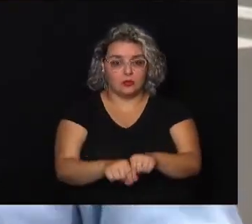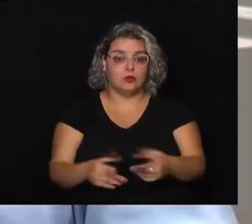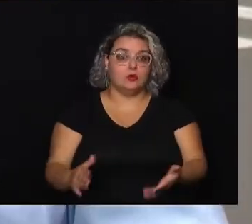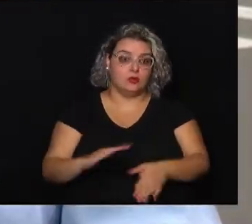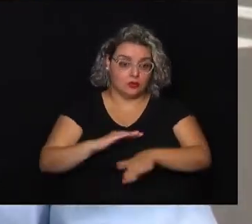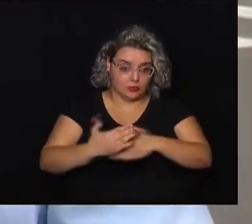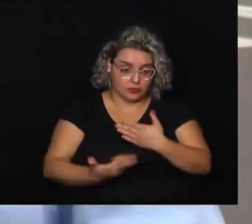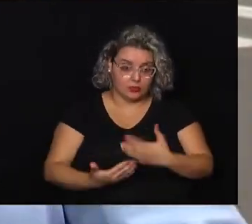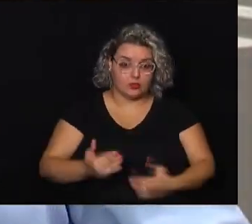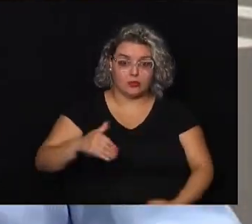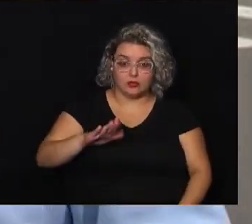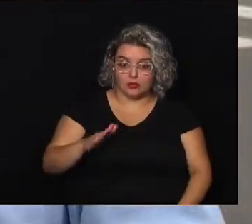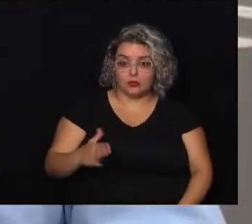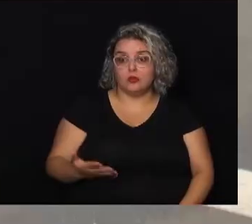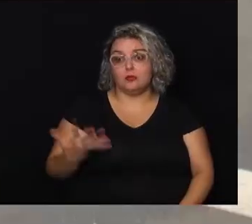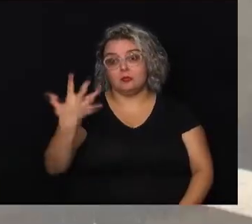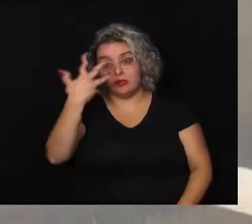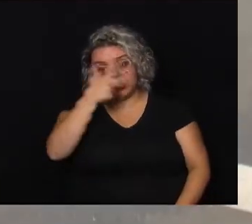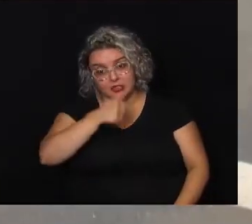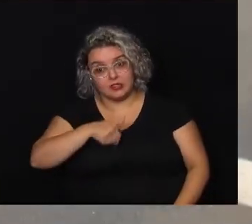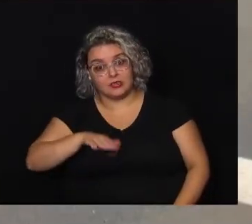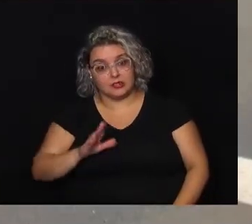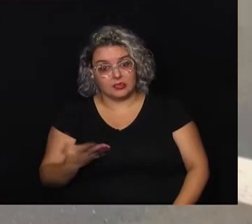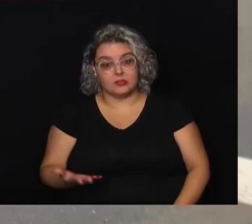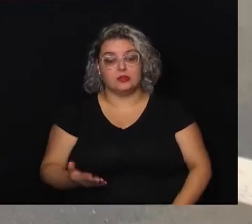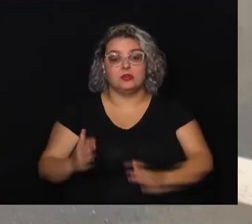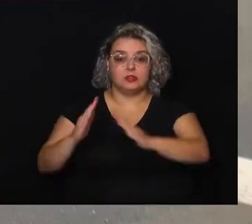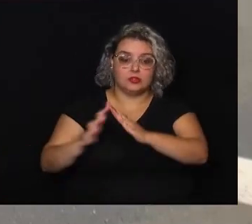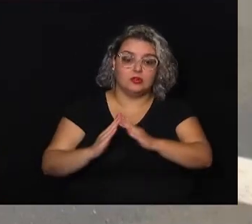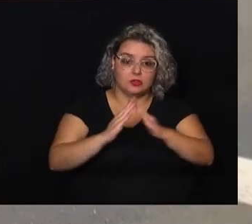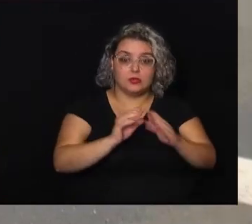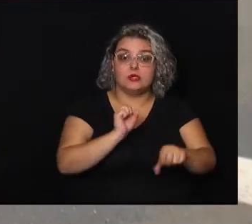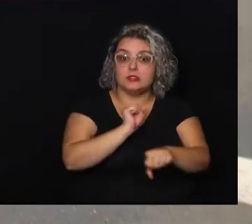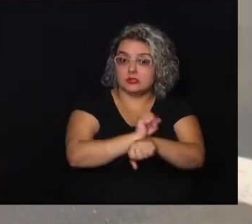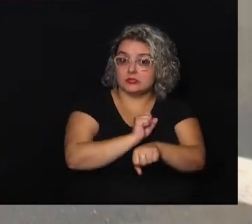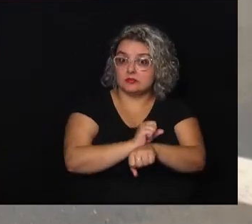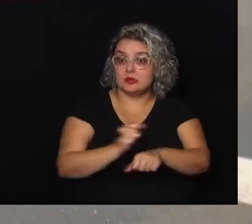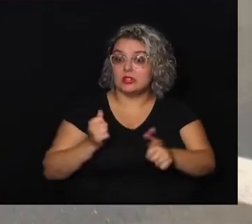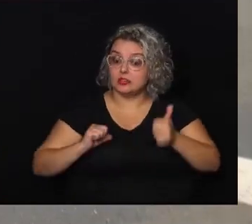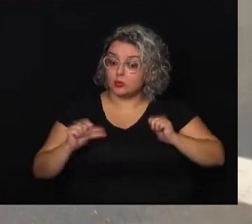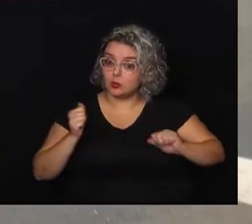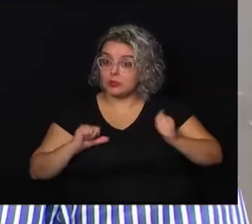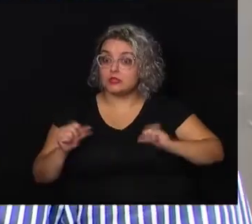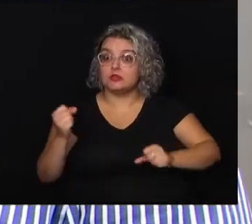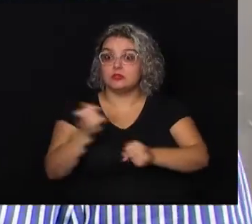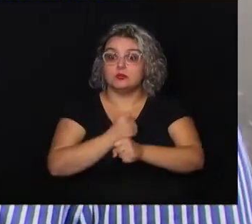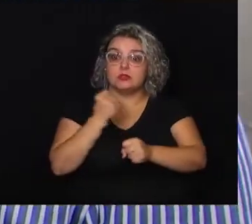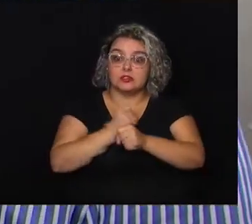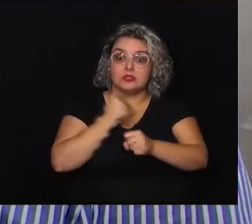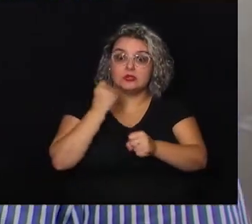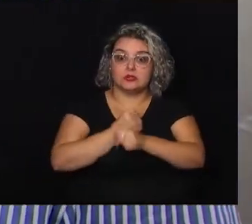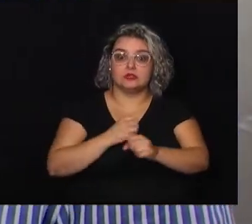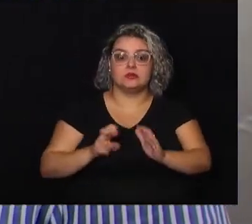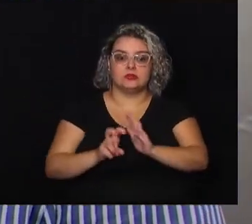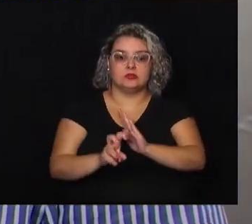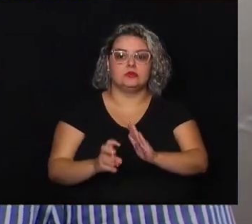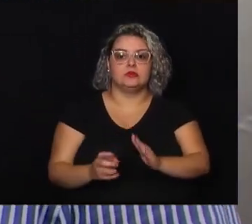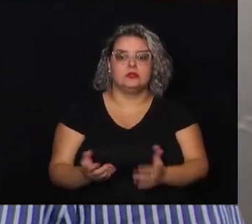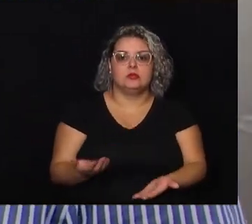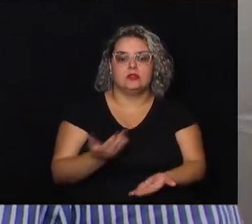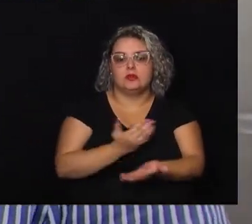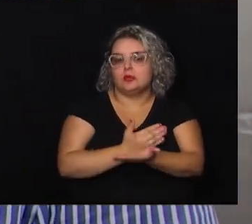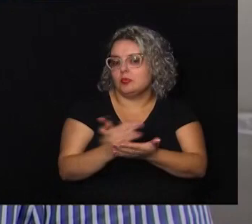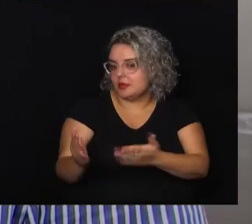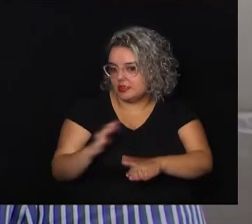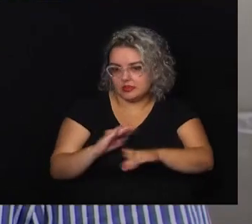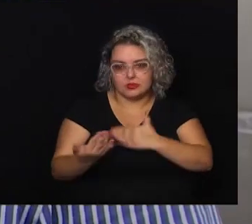ficando mais bonito ainda. Os moradores aguardam ansiosos pela construção da creche. Eu tô aqui no bairro desde o início, tá? Um